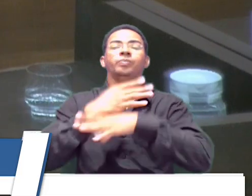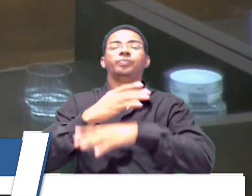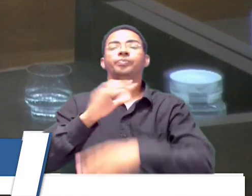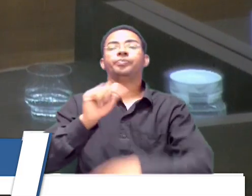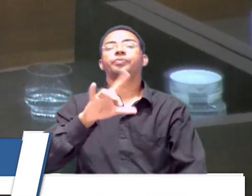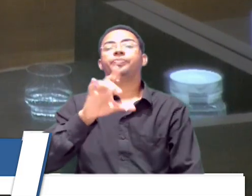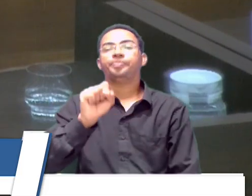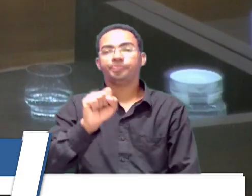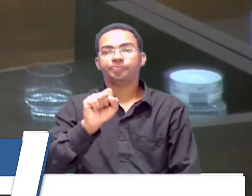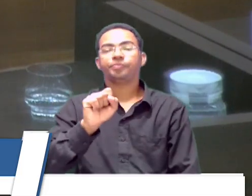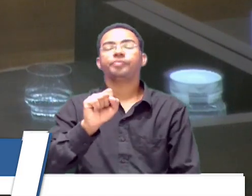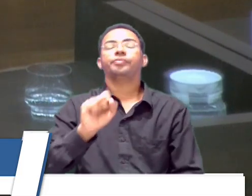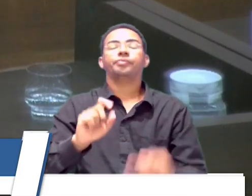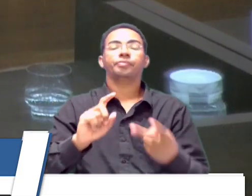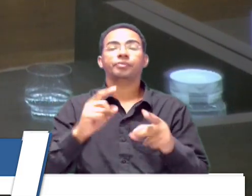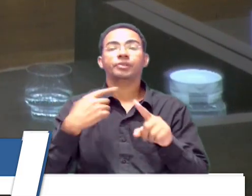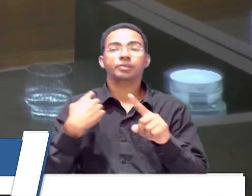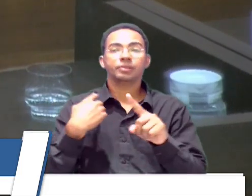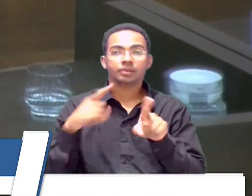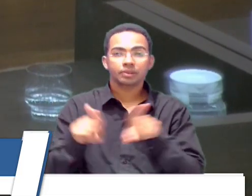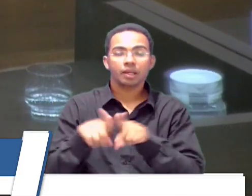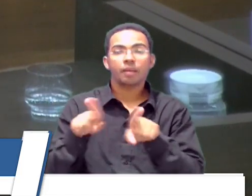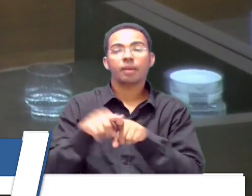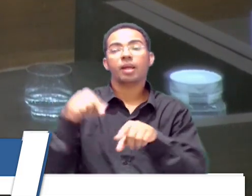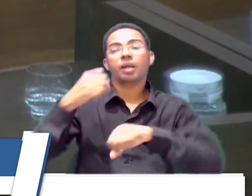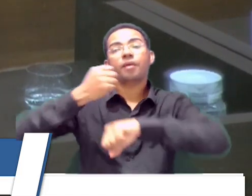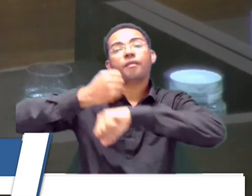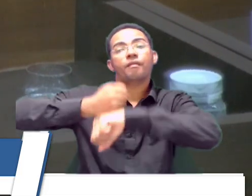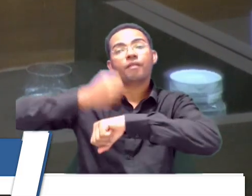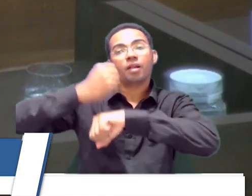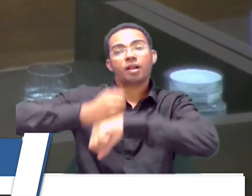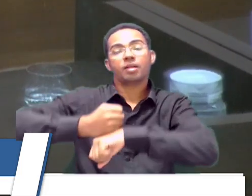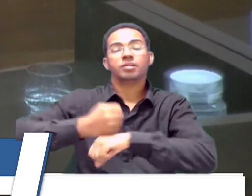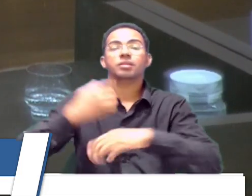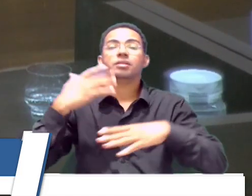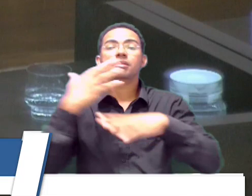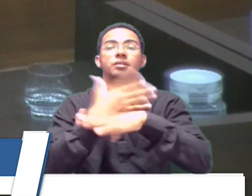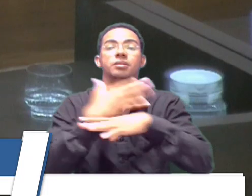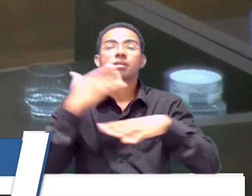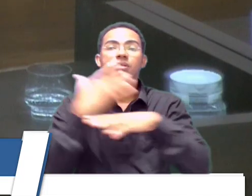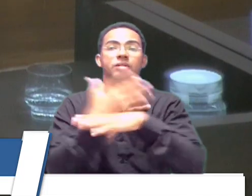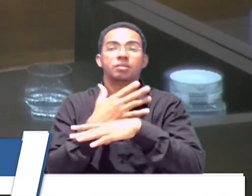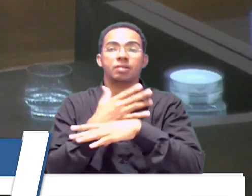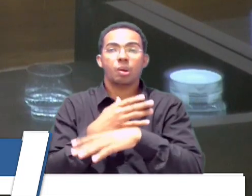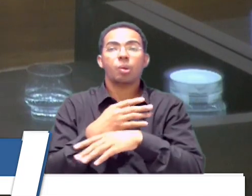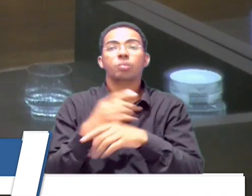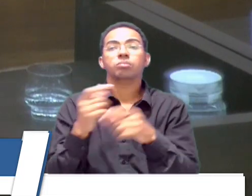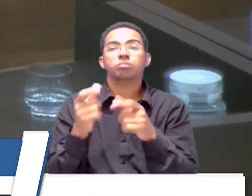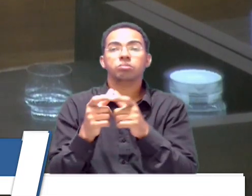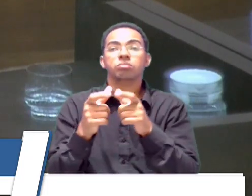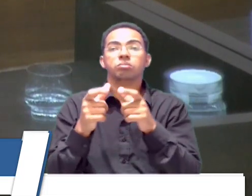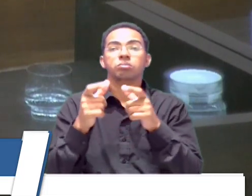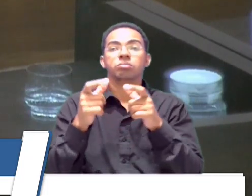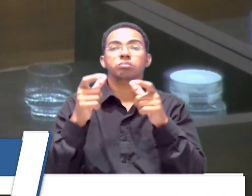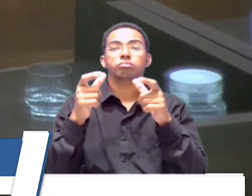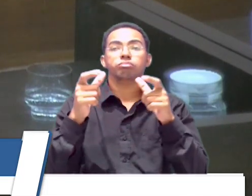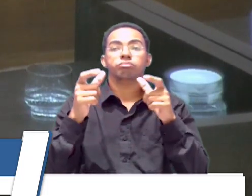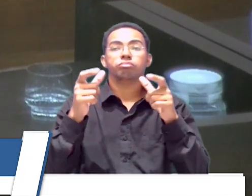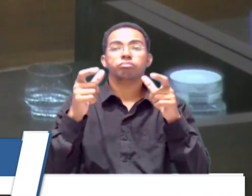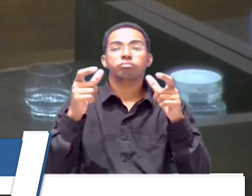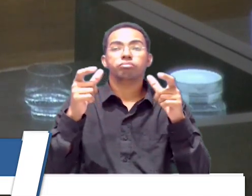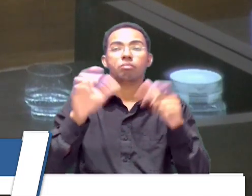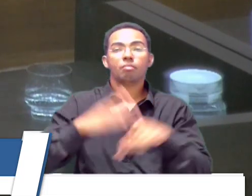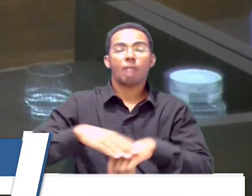Assunção, e por que não? Que Franca é a cidade de uma das maiores, mais